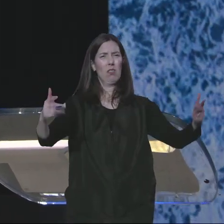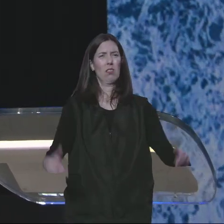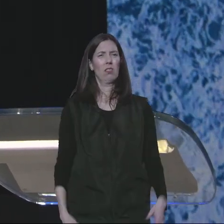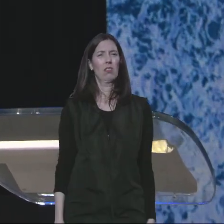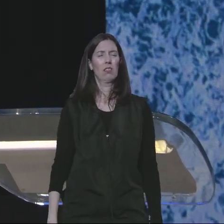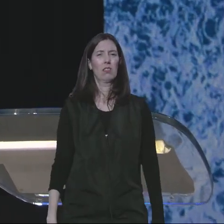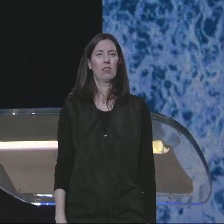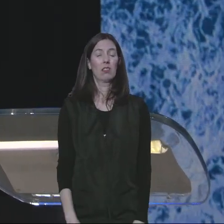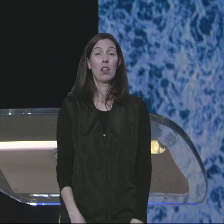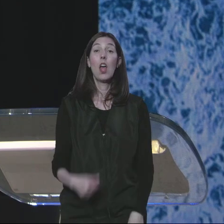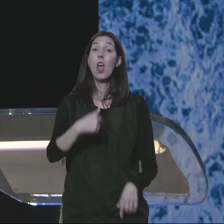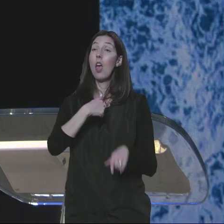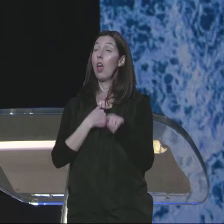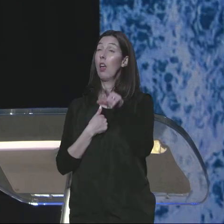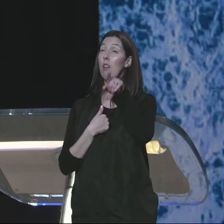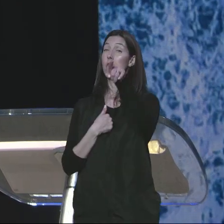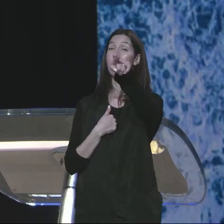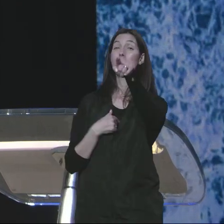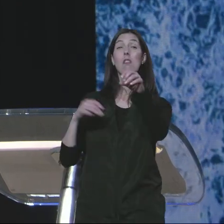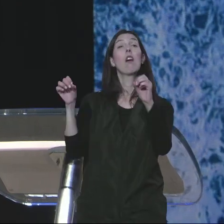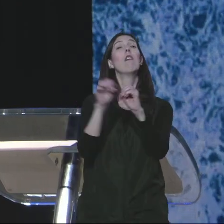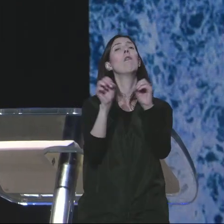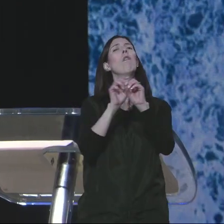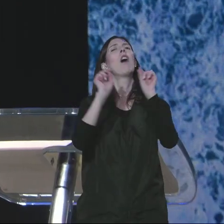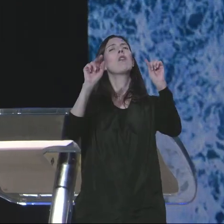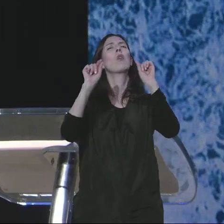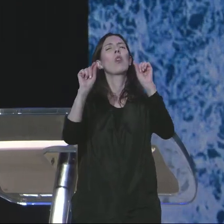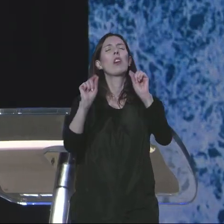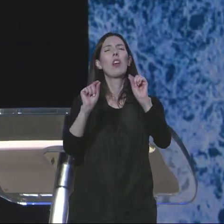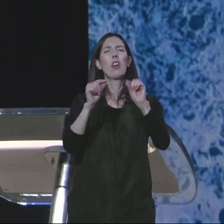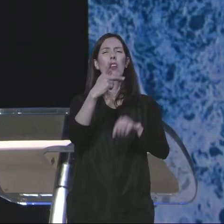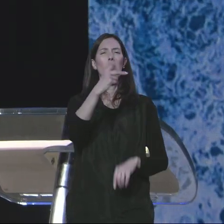O que eu e você vamos fazer com isso aqui?